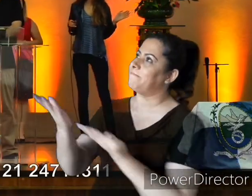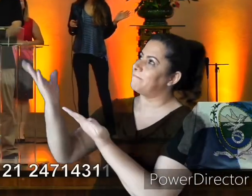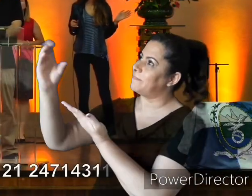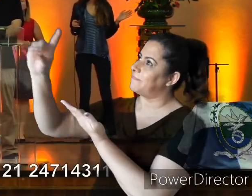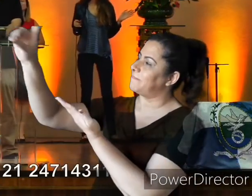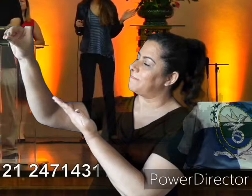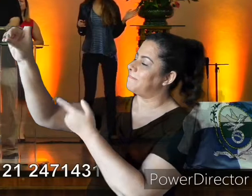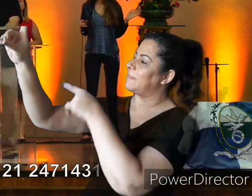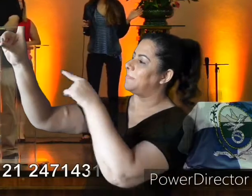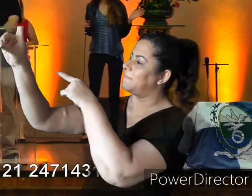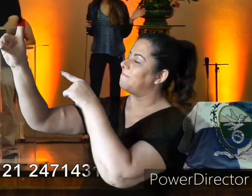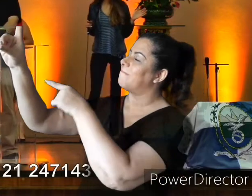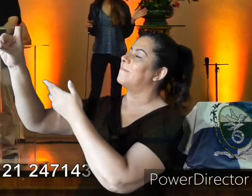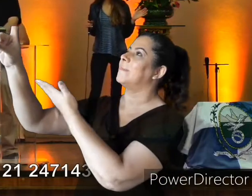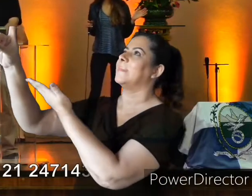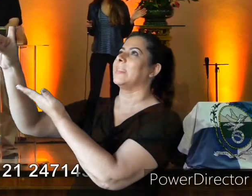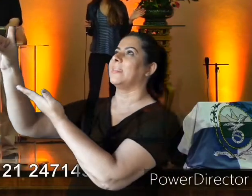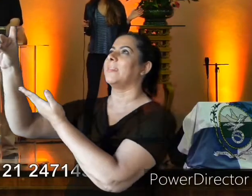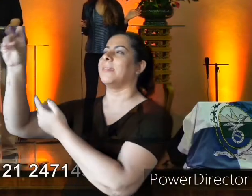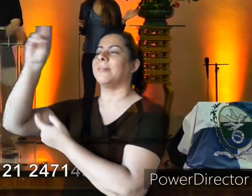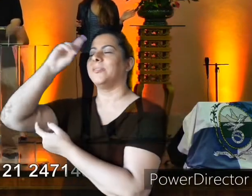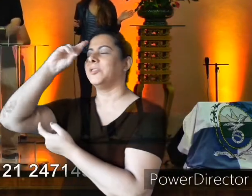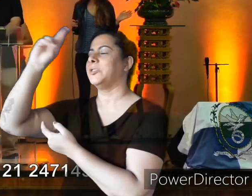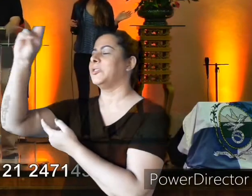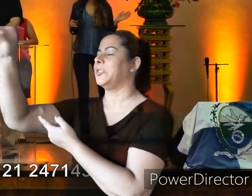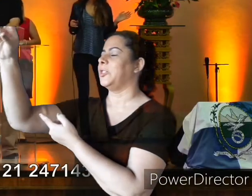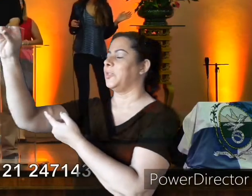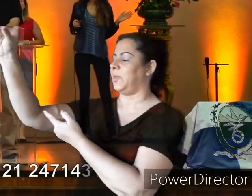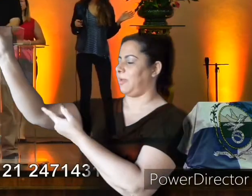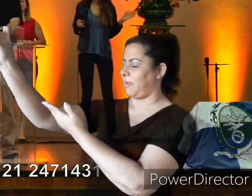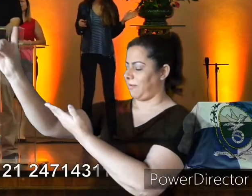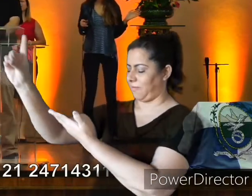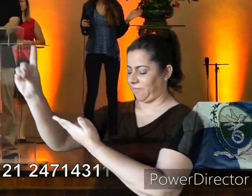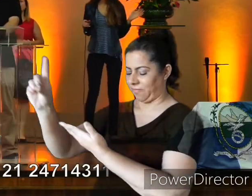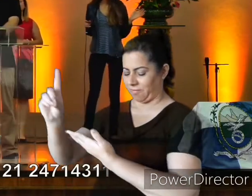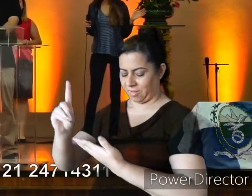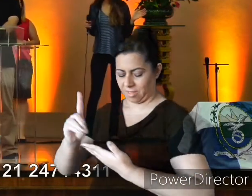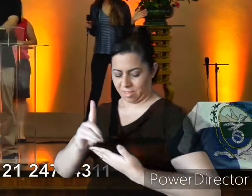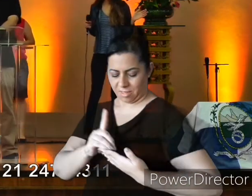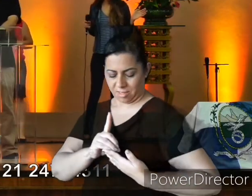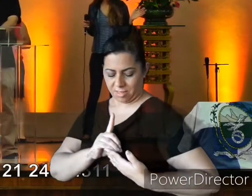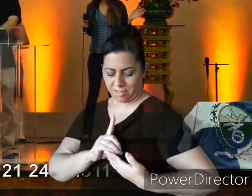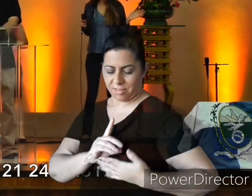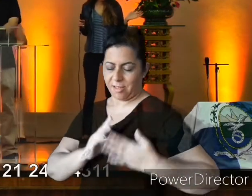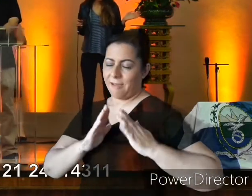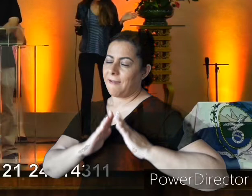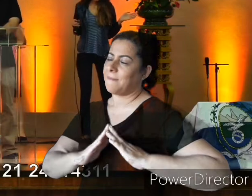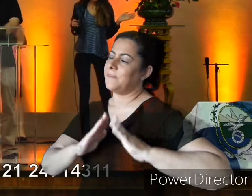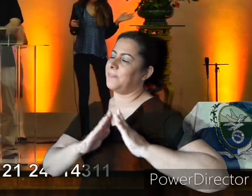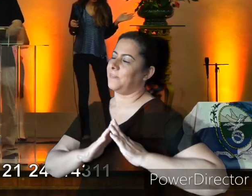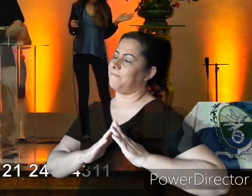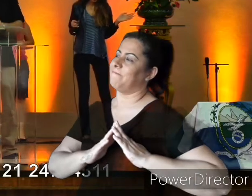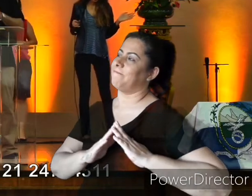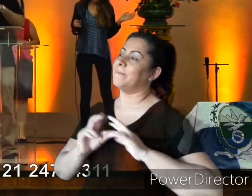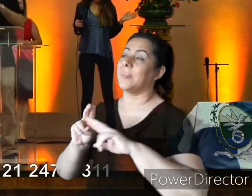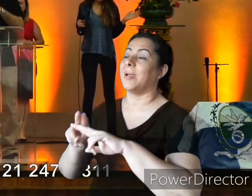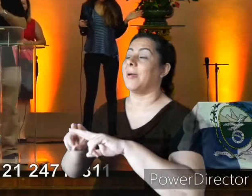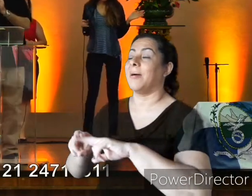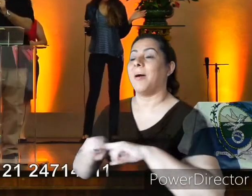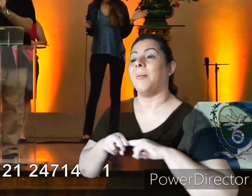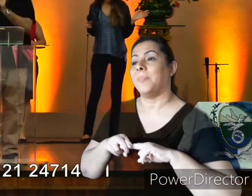temerei nenhum mal, E em nome de